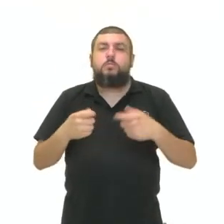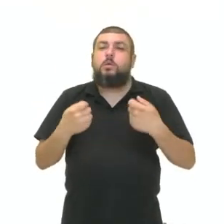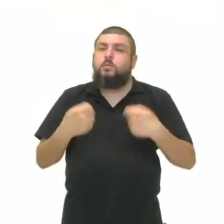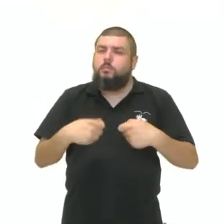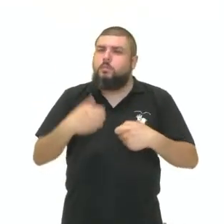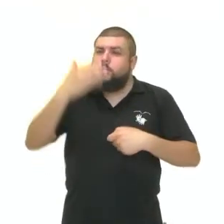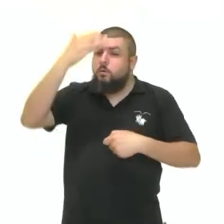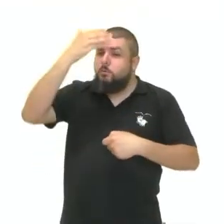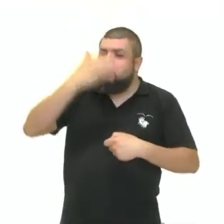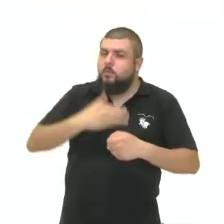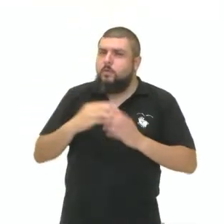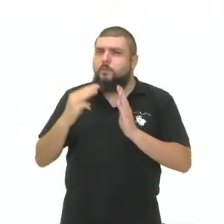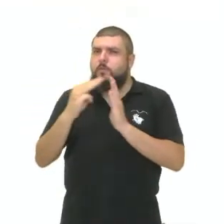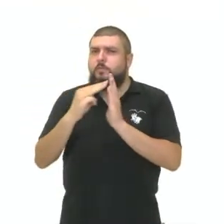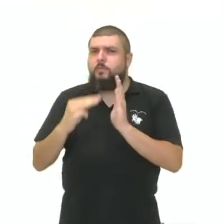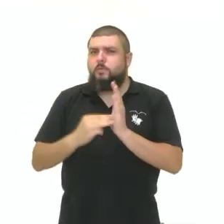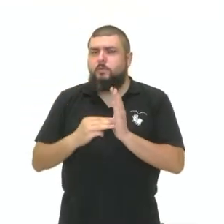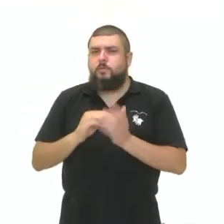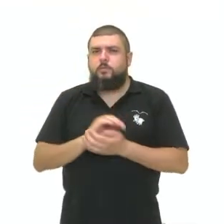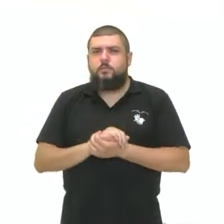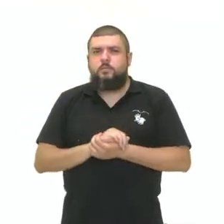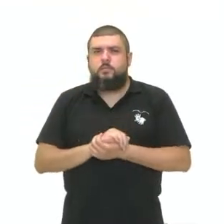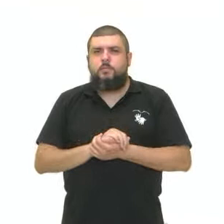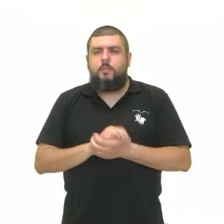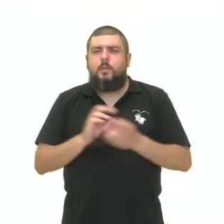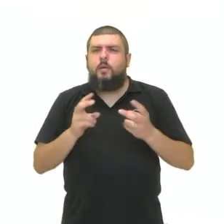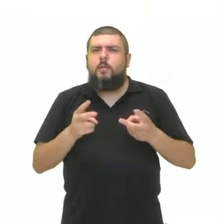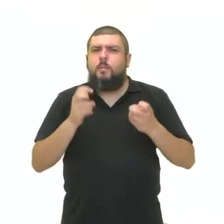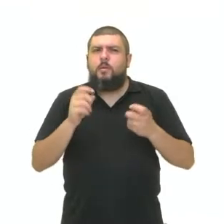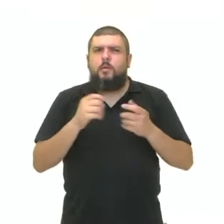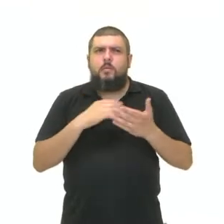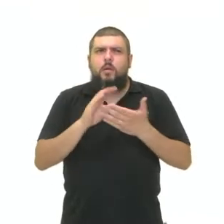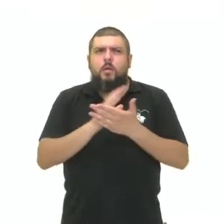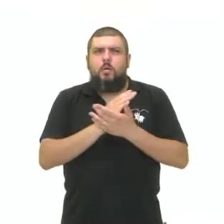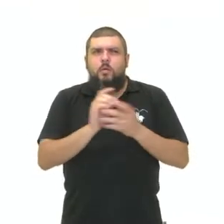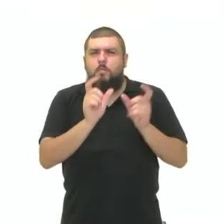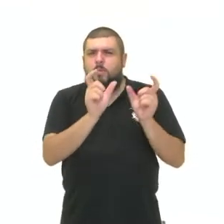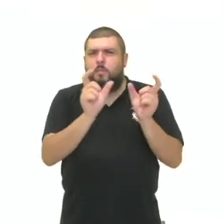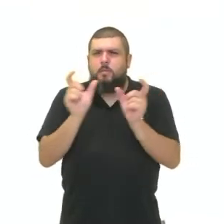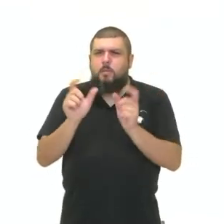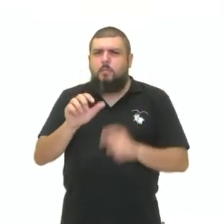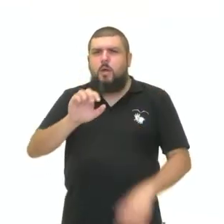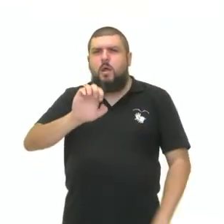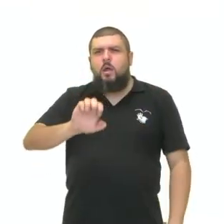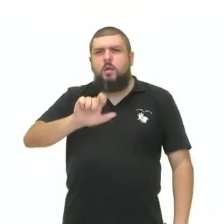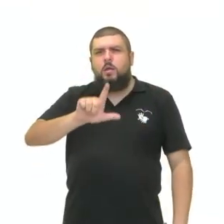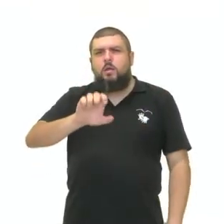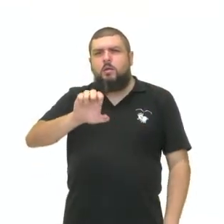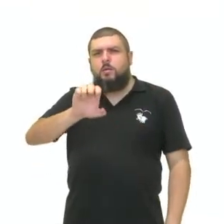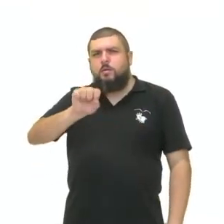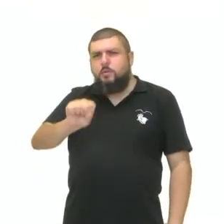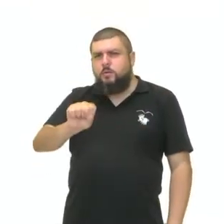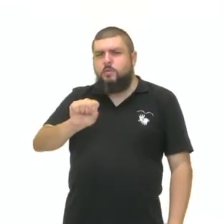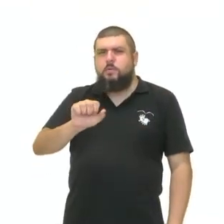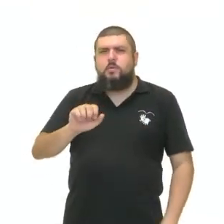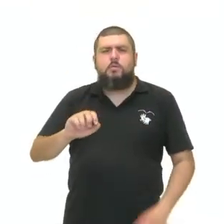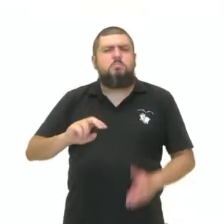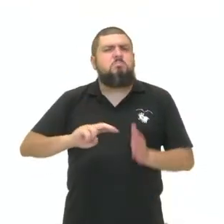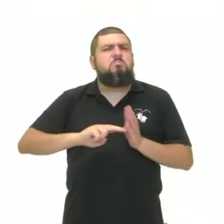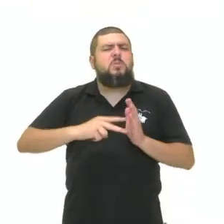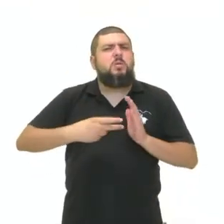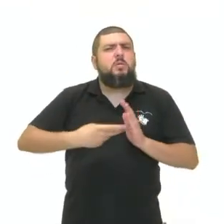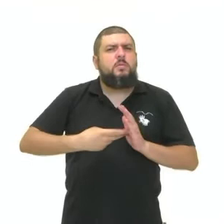metodologia. Observou? Temos palavras em destaque. O pronome eles. E é bem sobre isso. O que esse pronome